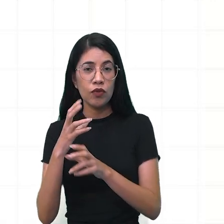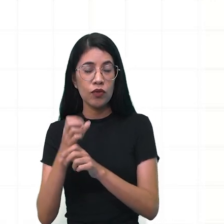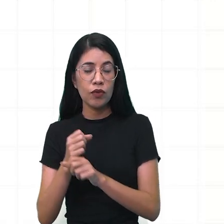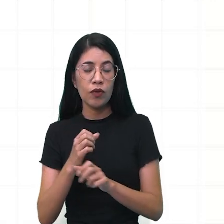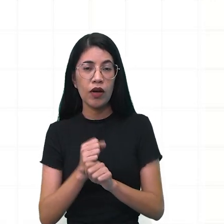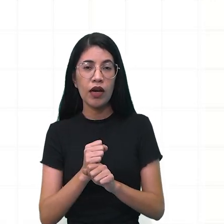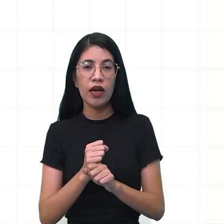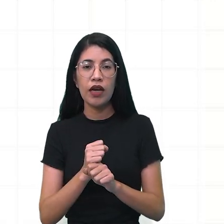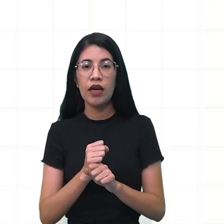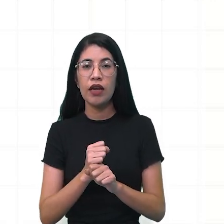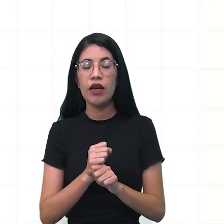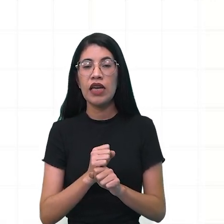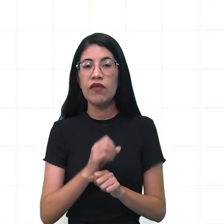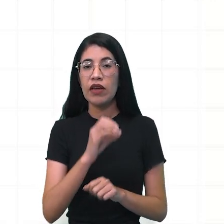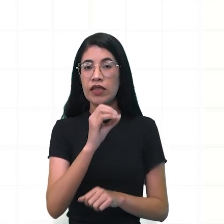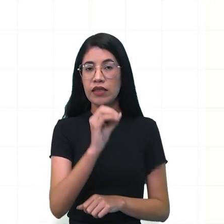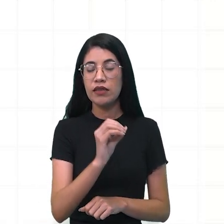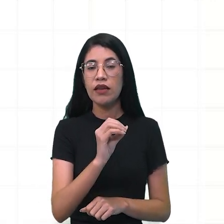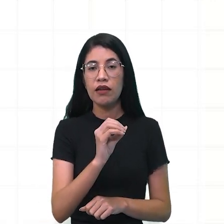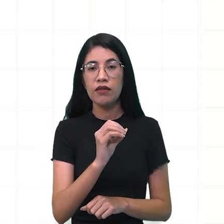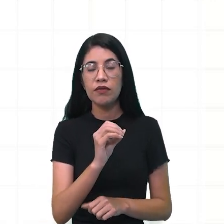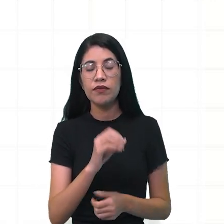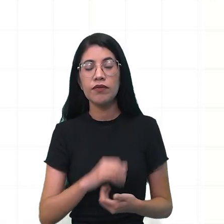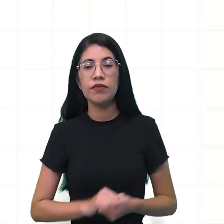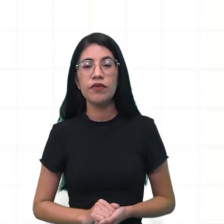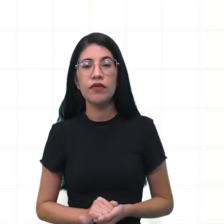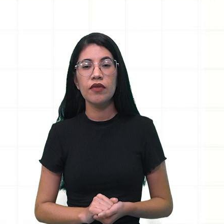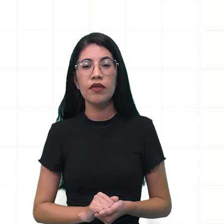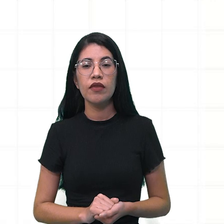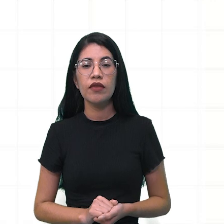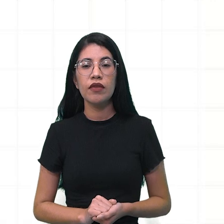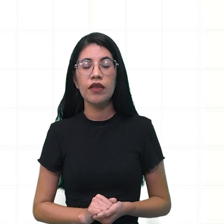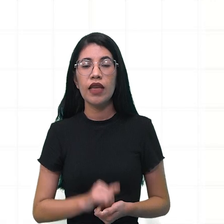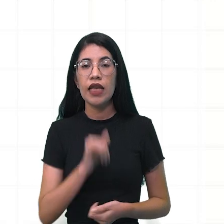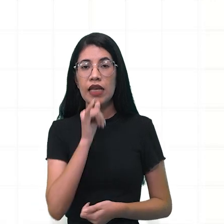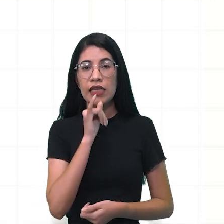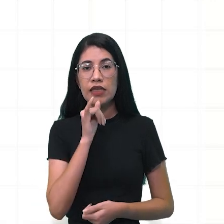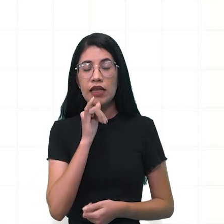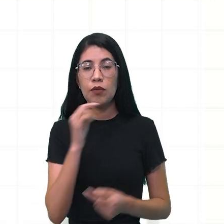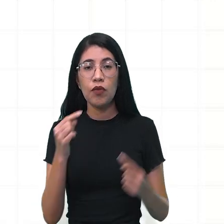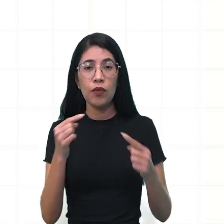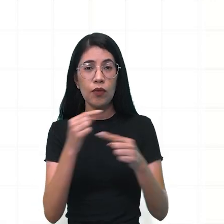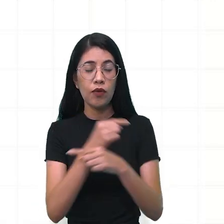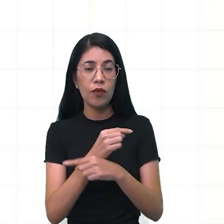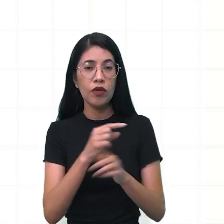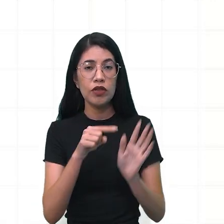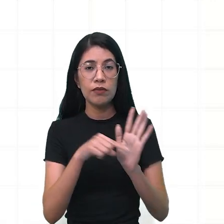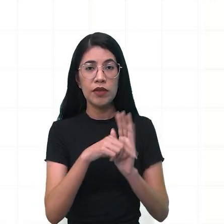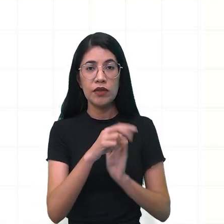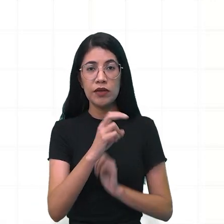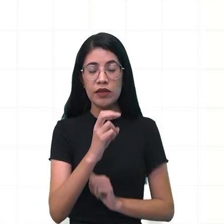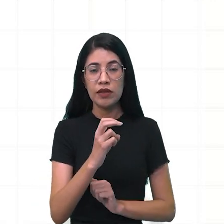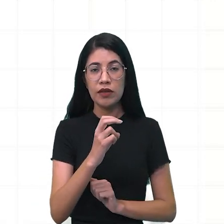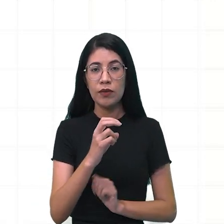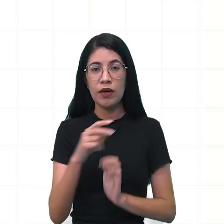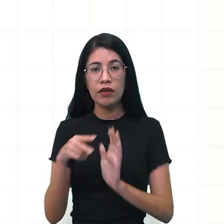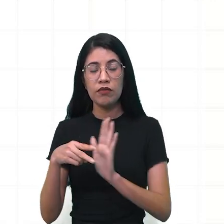eles zeram, um zera o outro. Olha aqui o exemplo. O oposto de menos 5 é